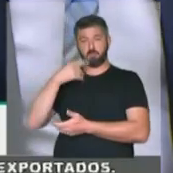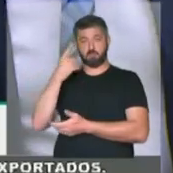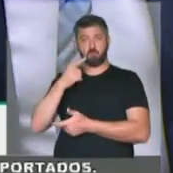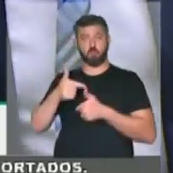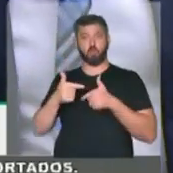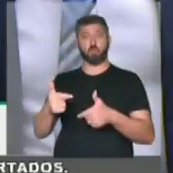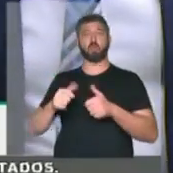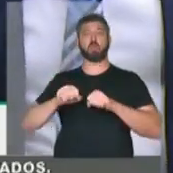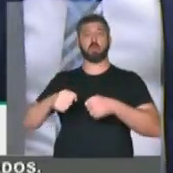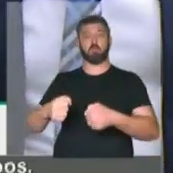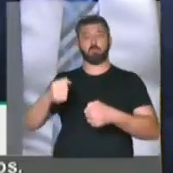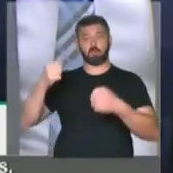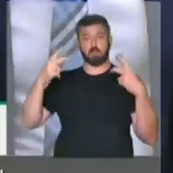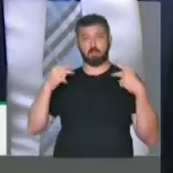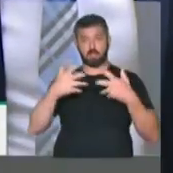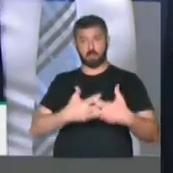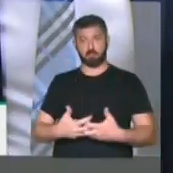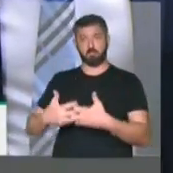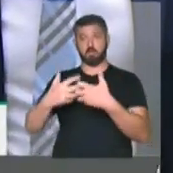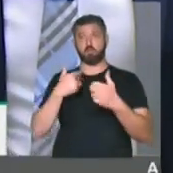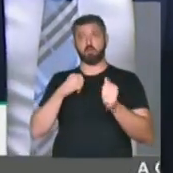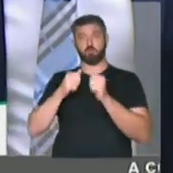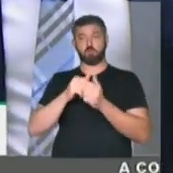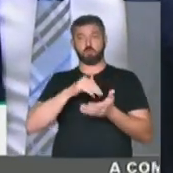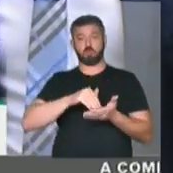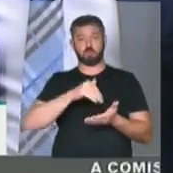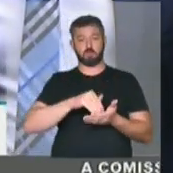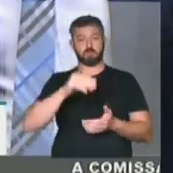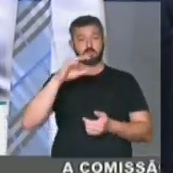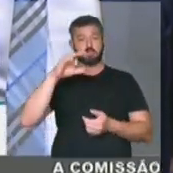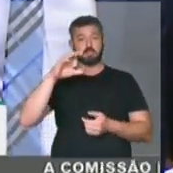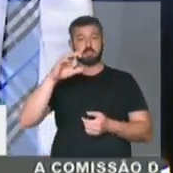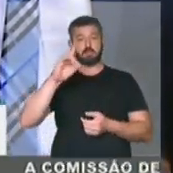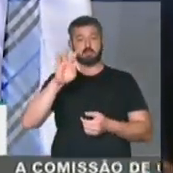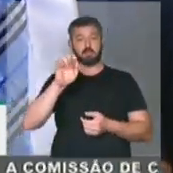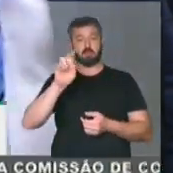Parlamentar de Defesa dos Caminhoneiros, eu como secretário, Coronel Tadeu também, saudando a todos os caminhoneiros autônomos.